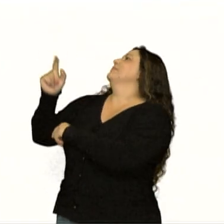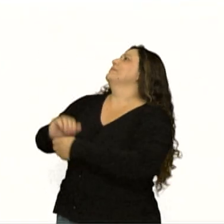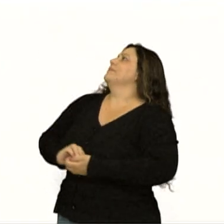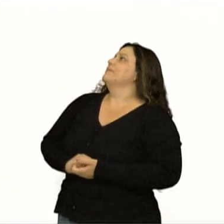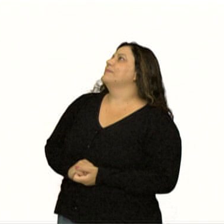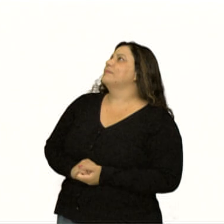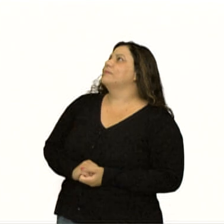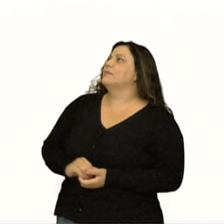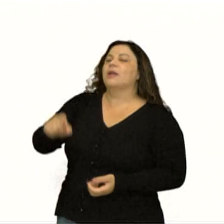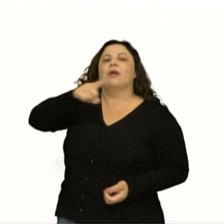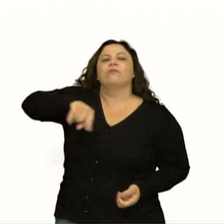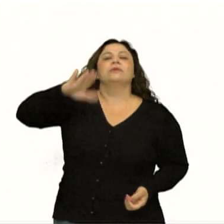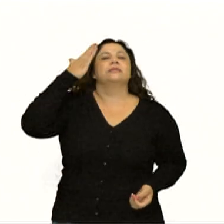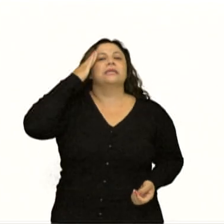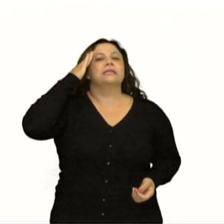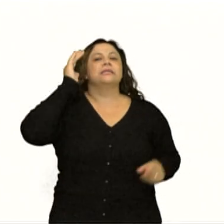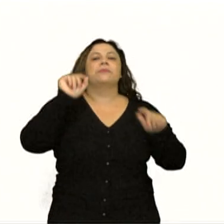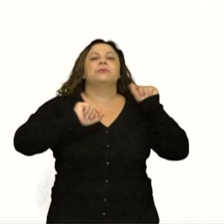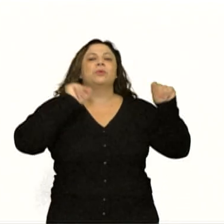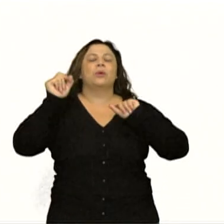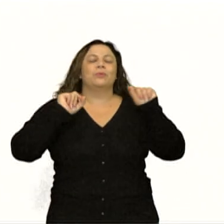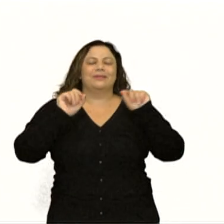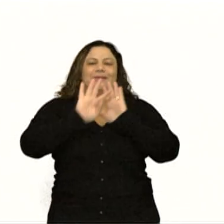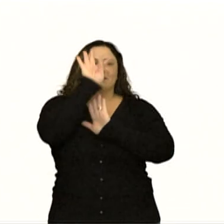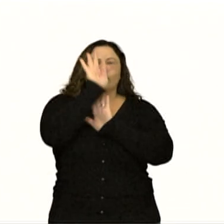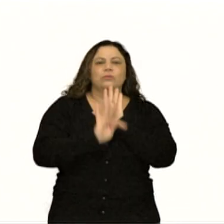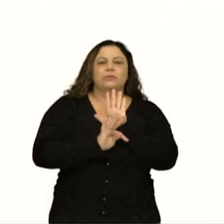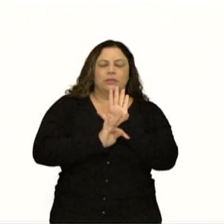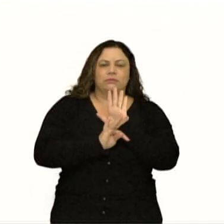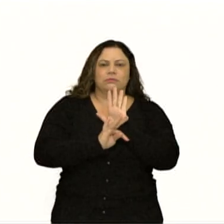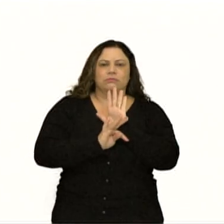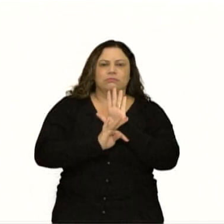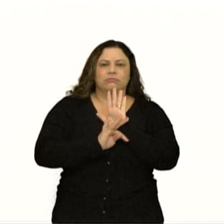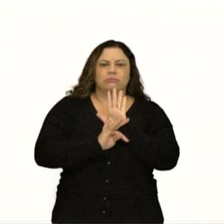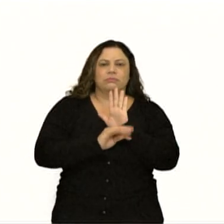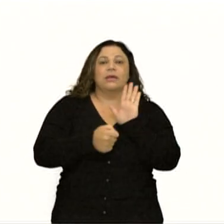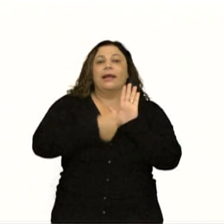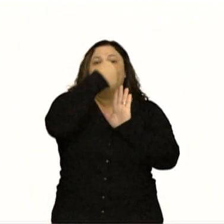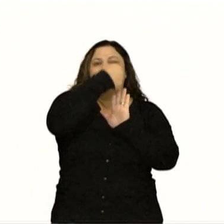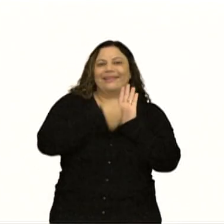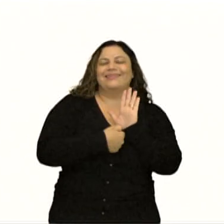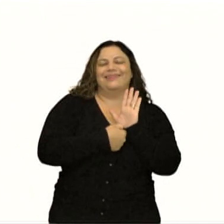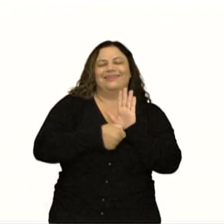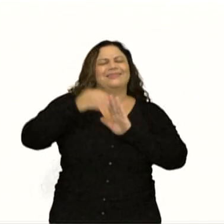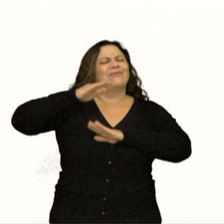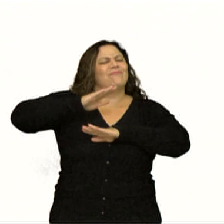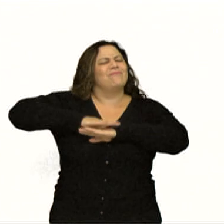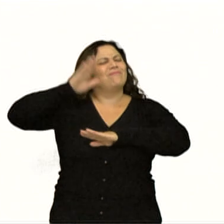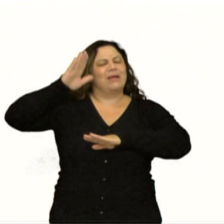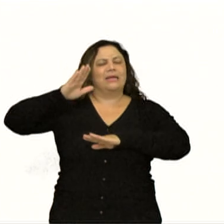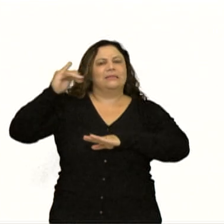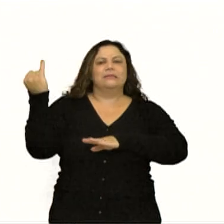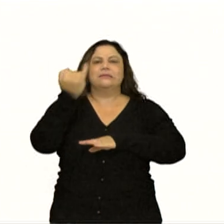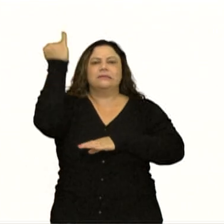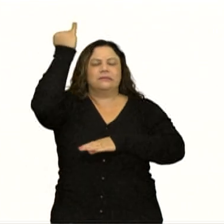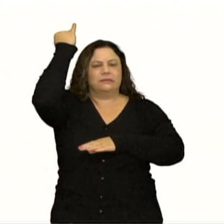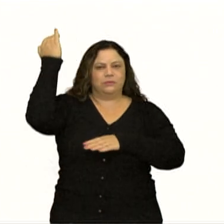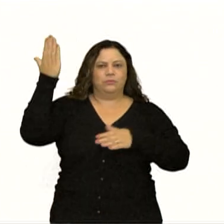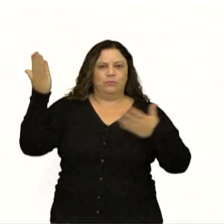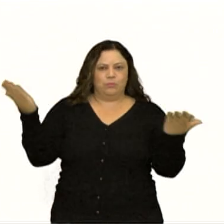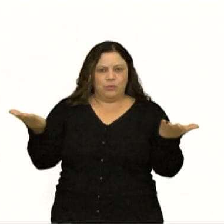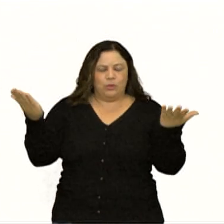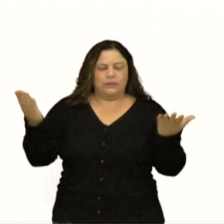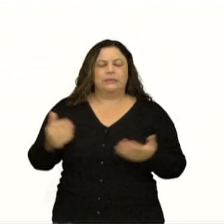Você sabe qual é o texto considerado a declaração mais importante da modernidade,